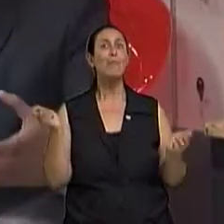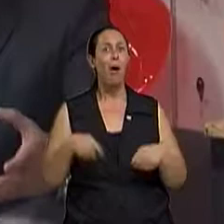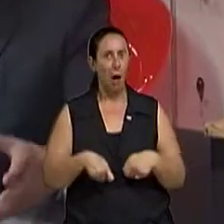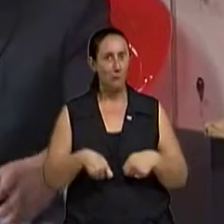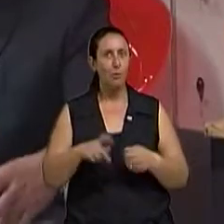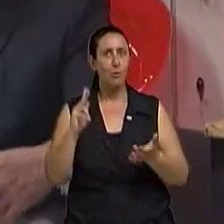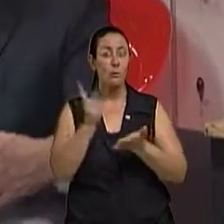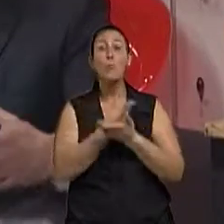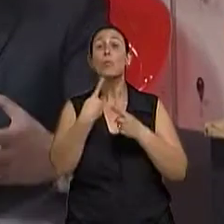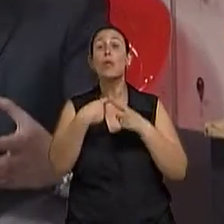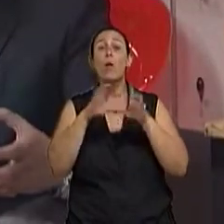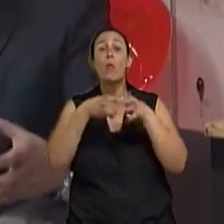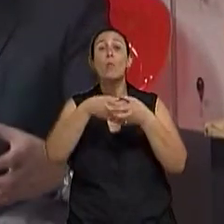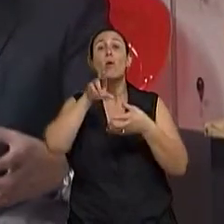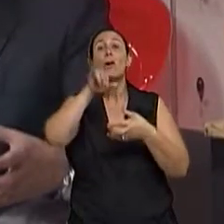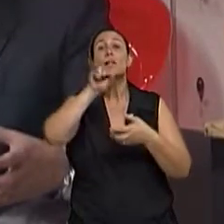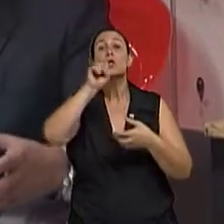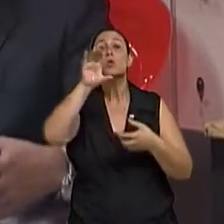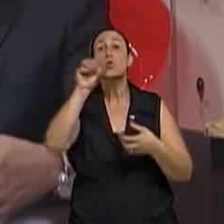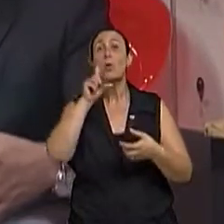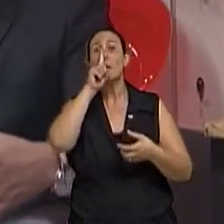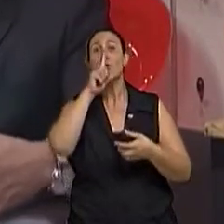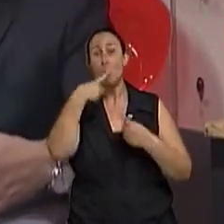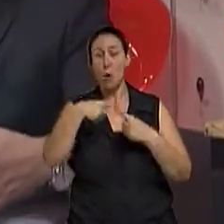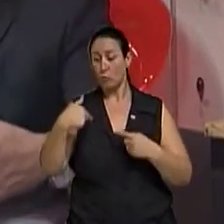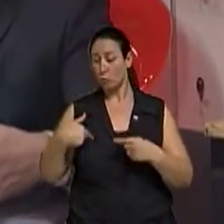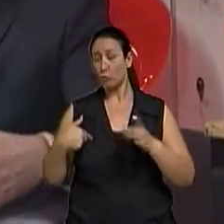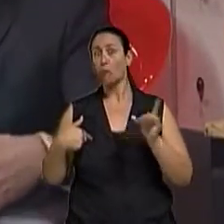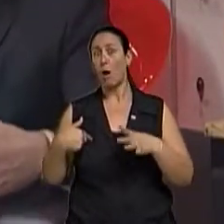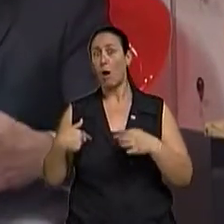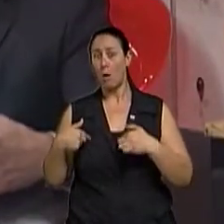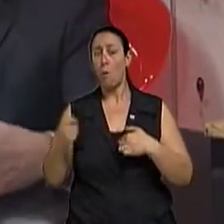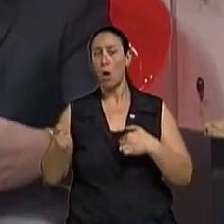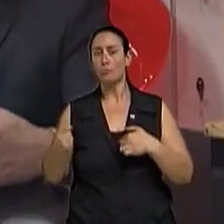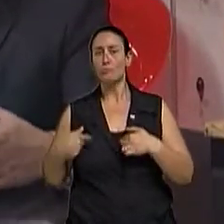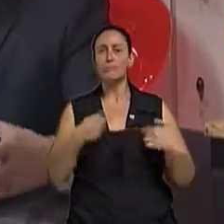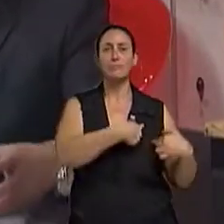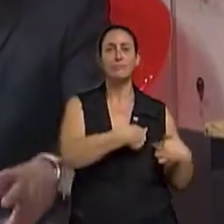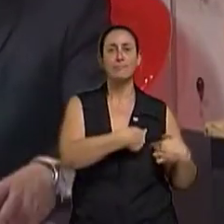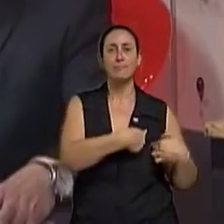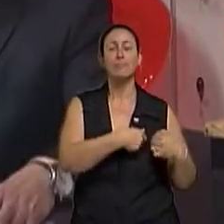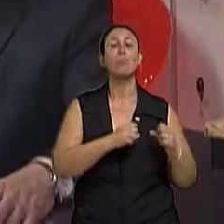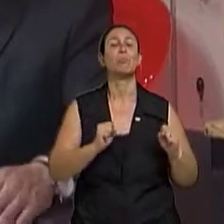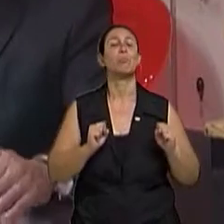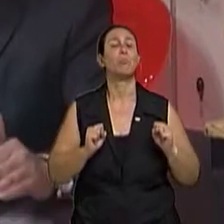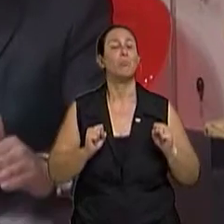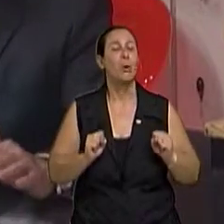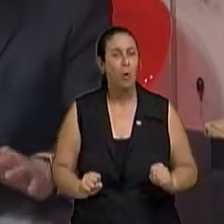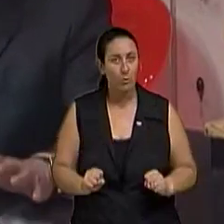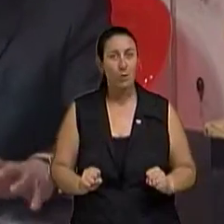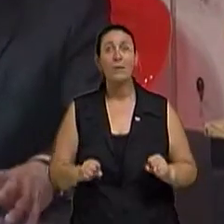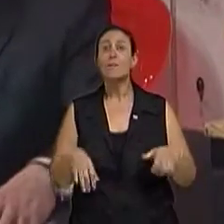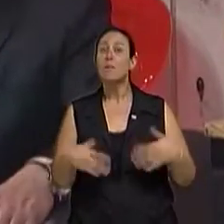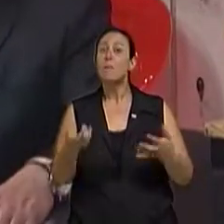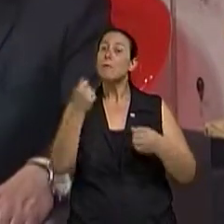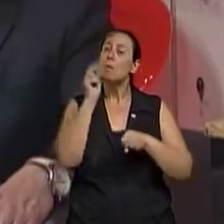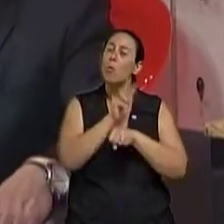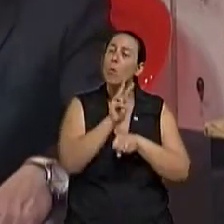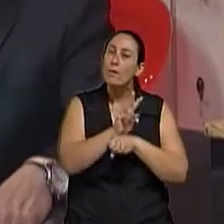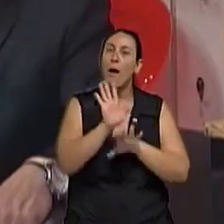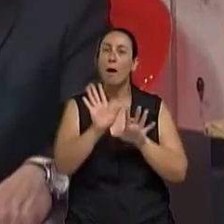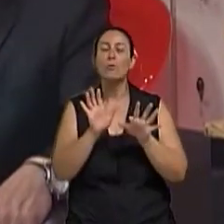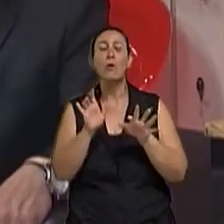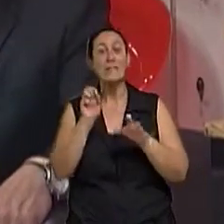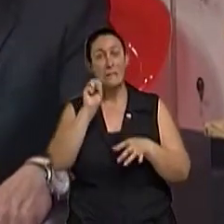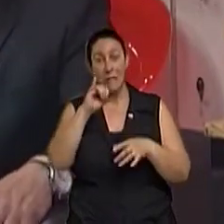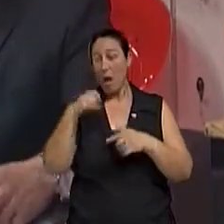do grupo de risco. Então, essa é uma leitura que se tem. Okay. Então, dar chance de dizer que está curada, eu diria assim, com um pouco mais de cuidado. Eu acho que a